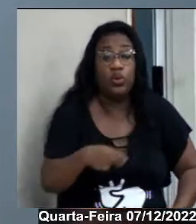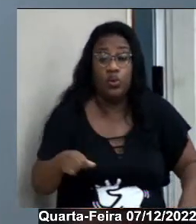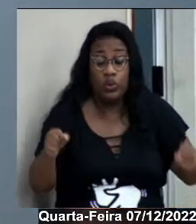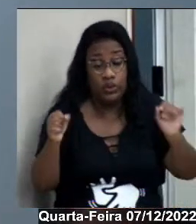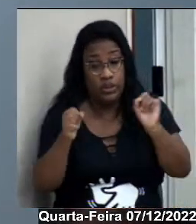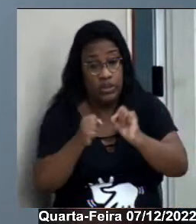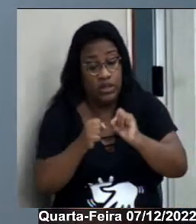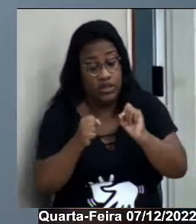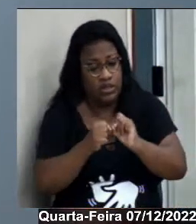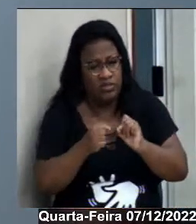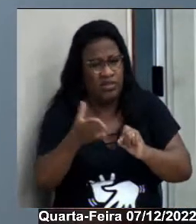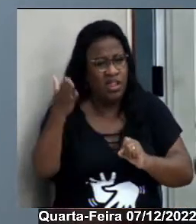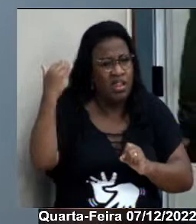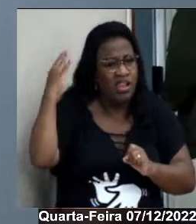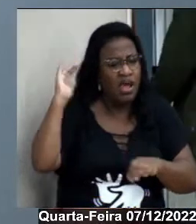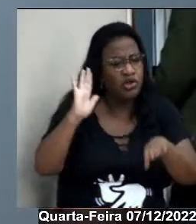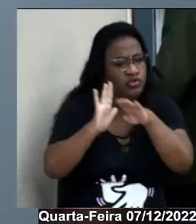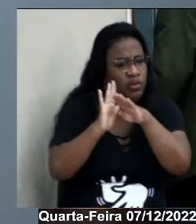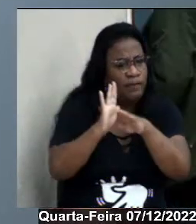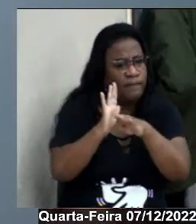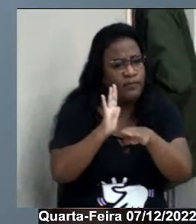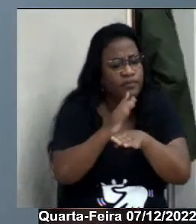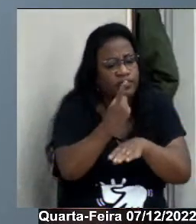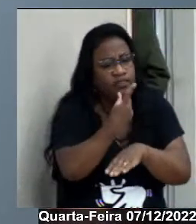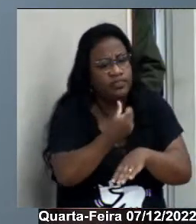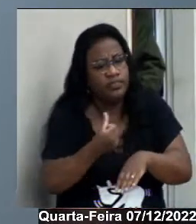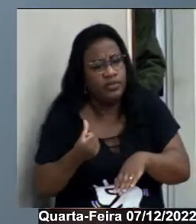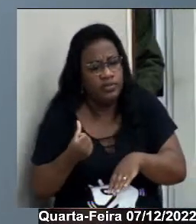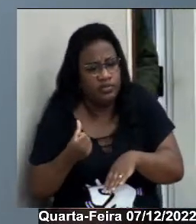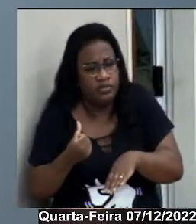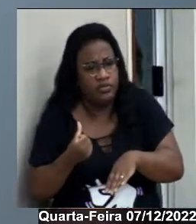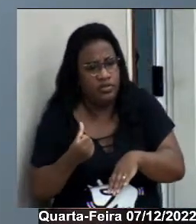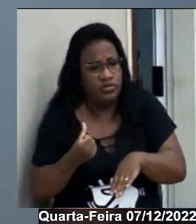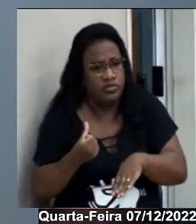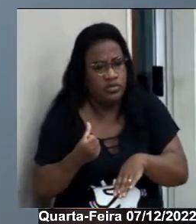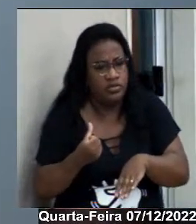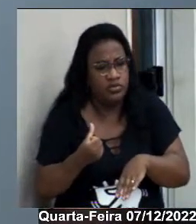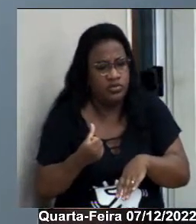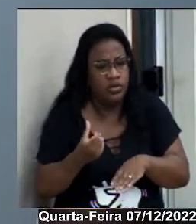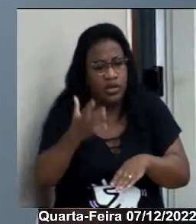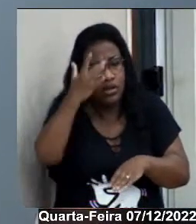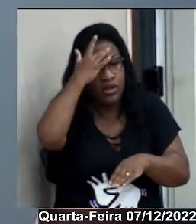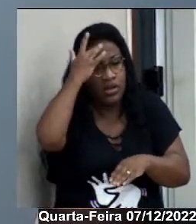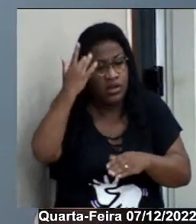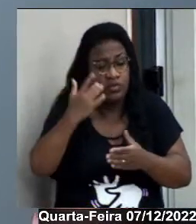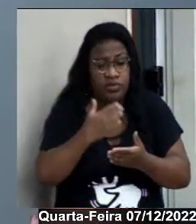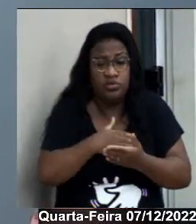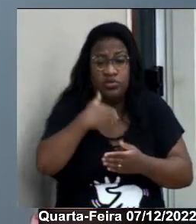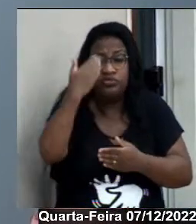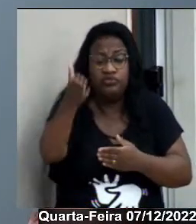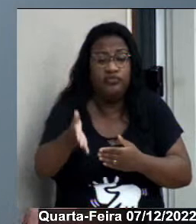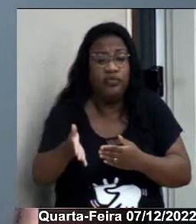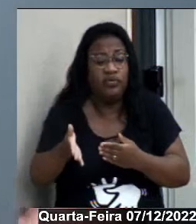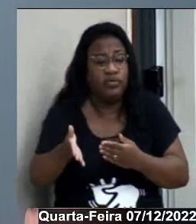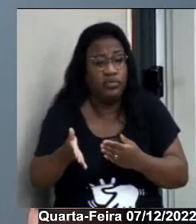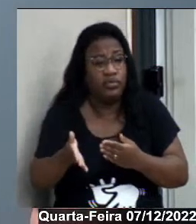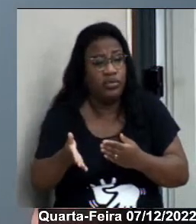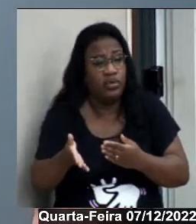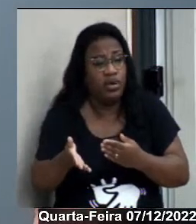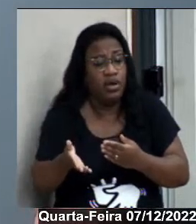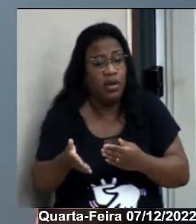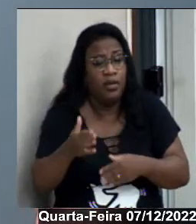aquele projeto que eu trabalhei com 16 mil crianças, foram pessoas de fora que fizeram. E na hora que eles decidiram parar, eles